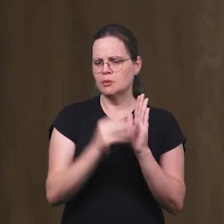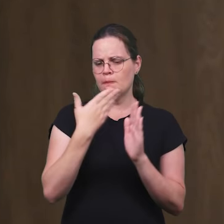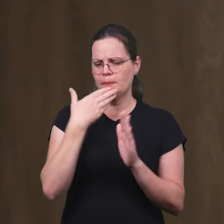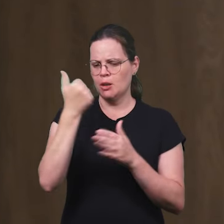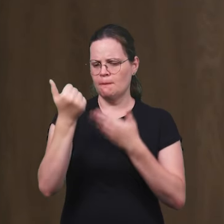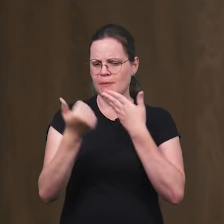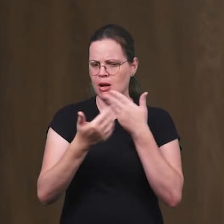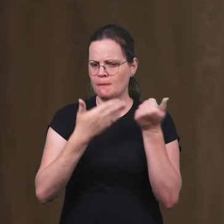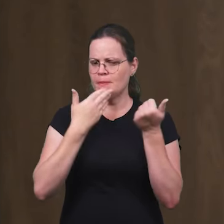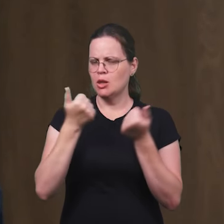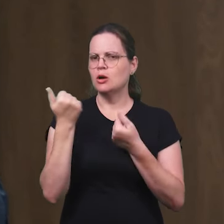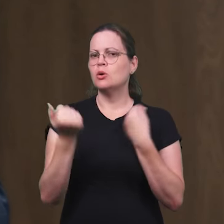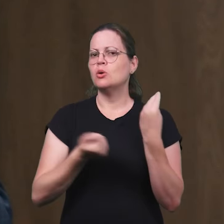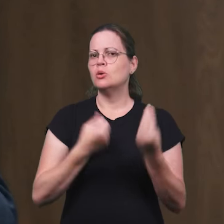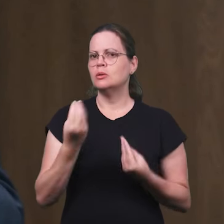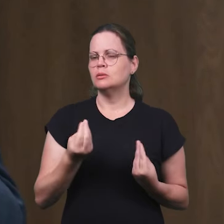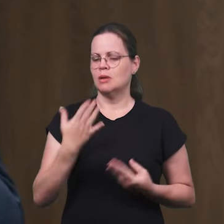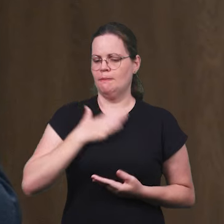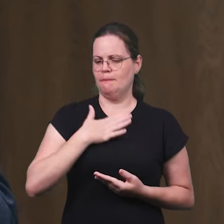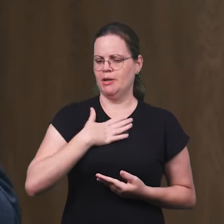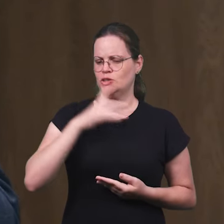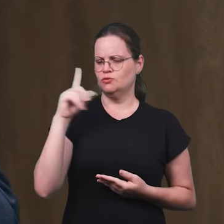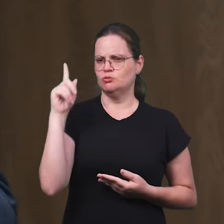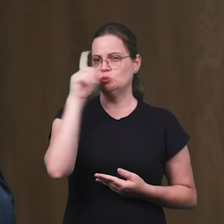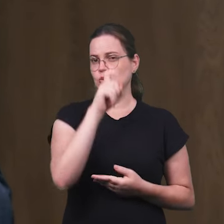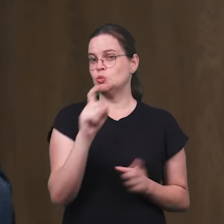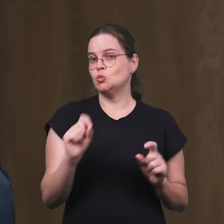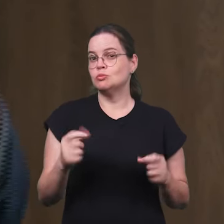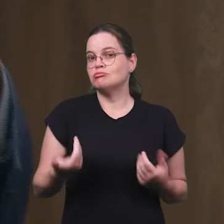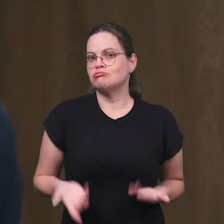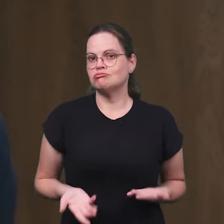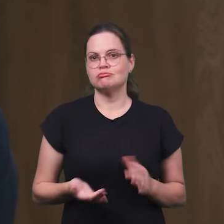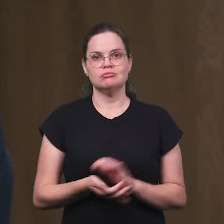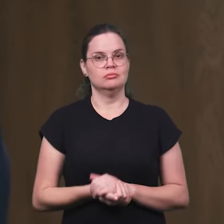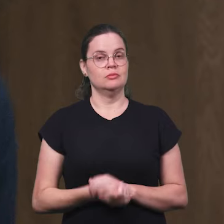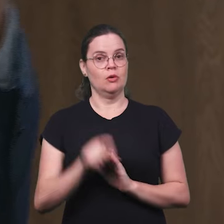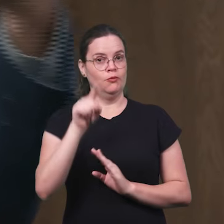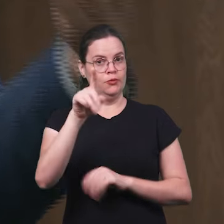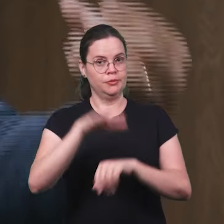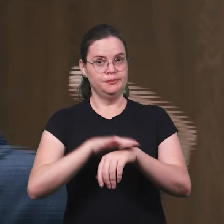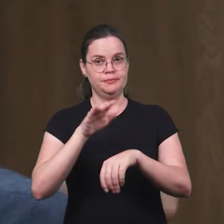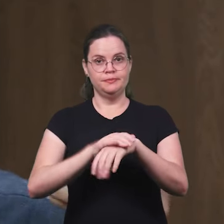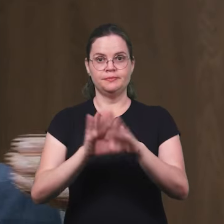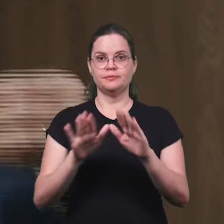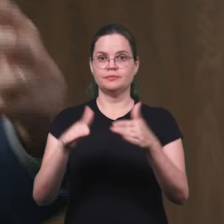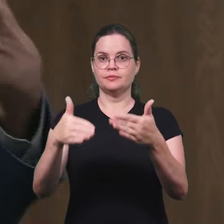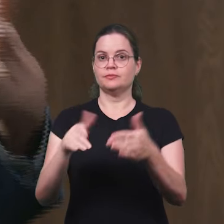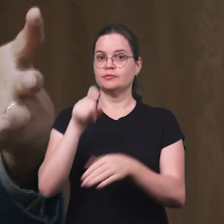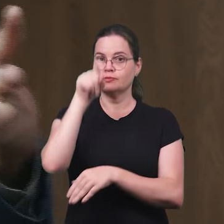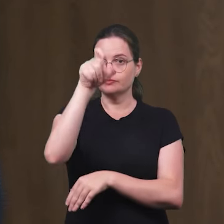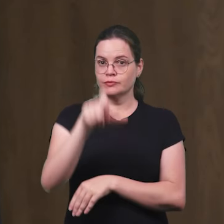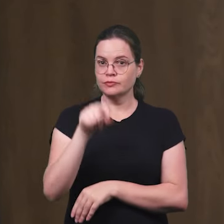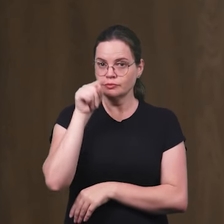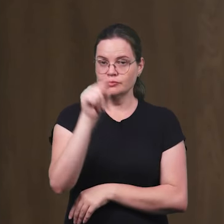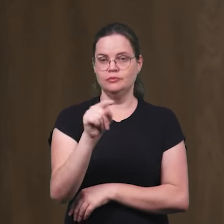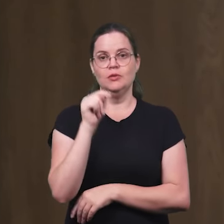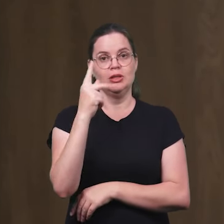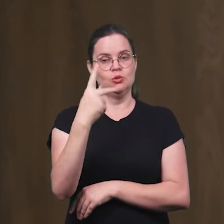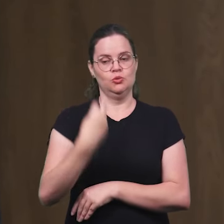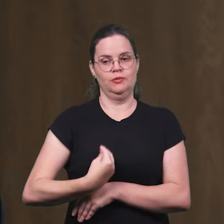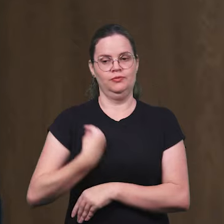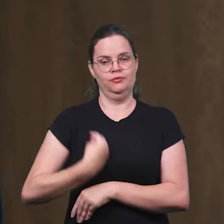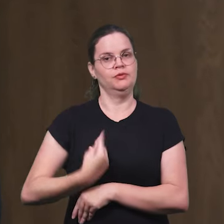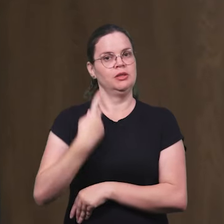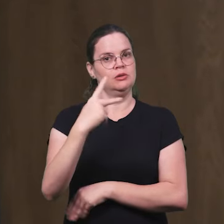minhas dificuldades? O foco que você deve ter é em você, na sua preparação, na sua melhoria contínua,